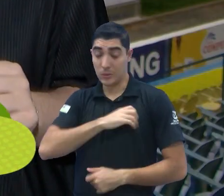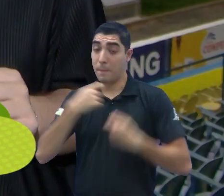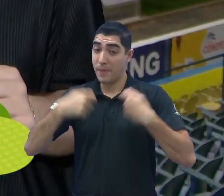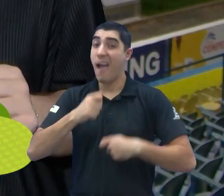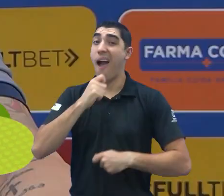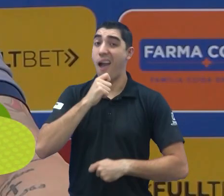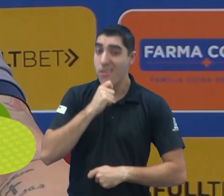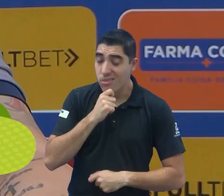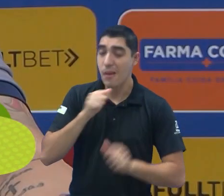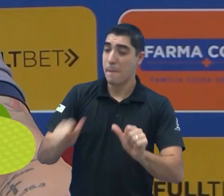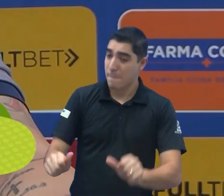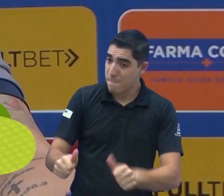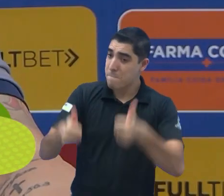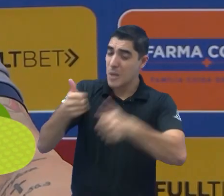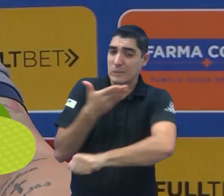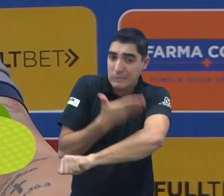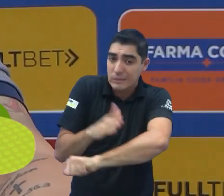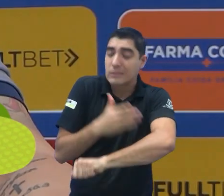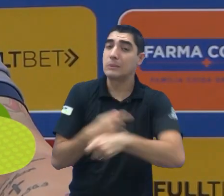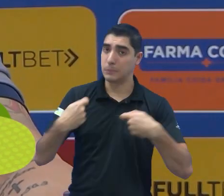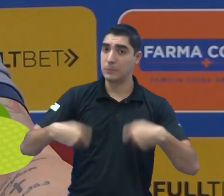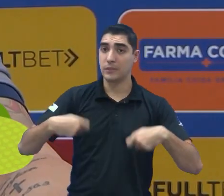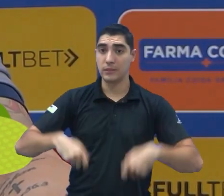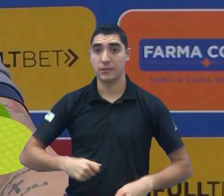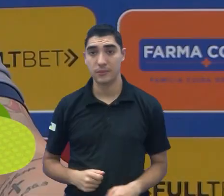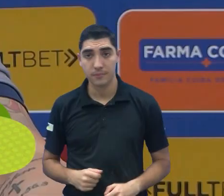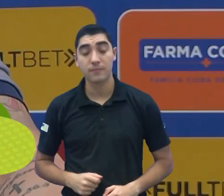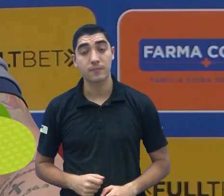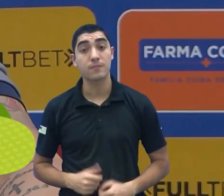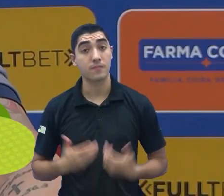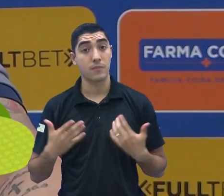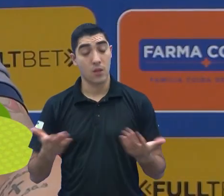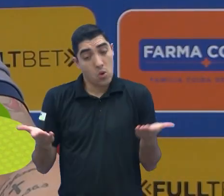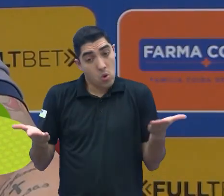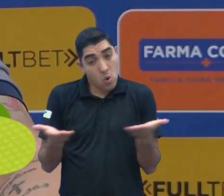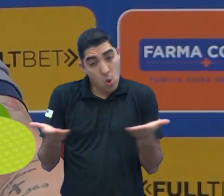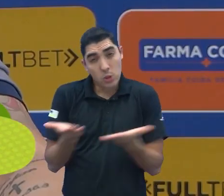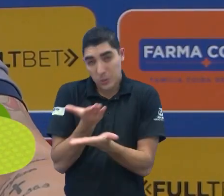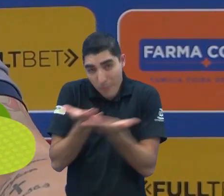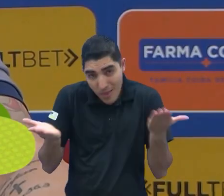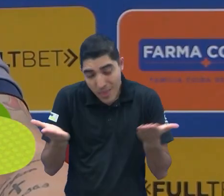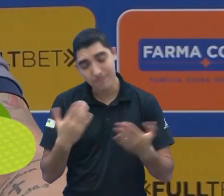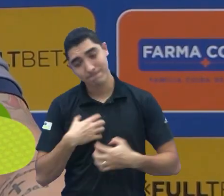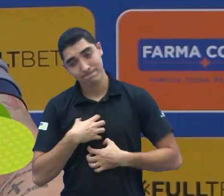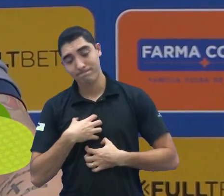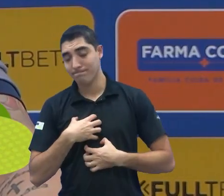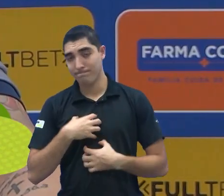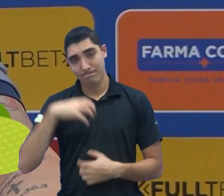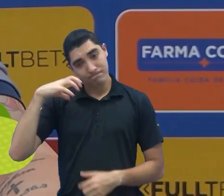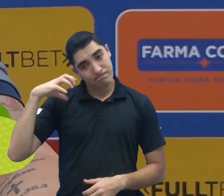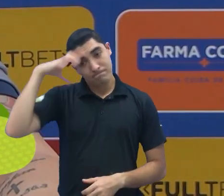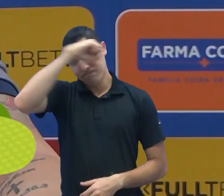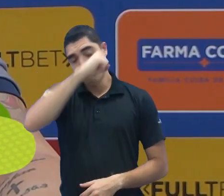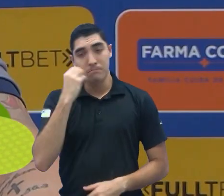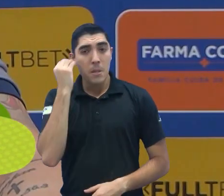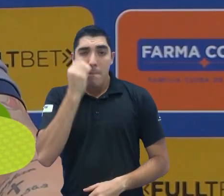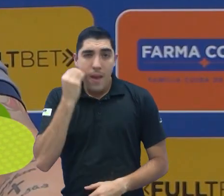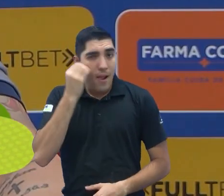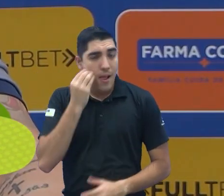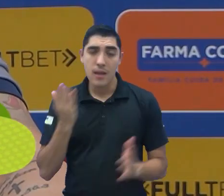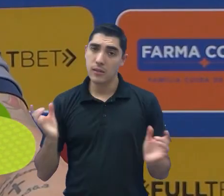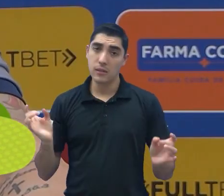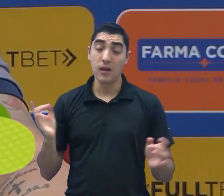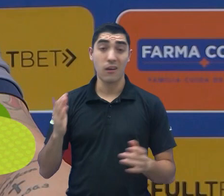Águia do Vale. Sobre direito à derrota, acho que é hoje. Hoje é o dia que a gente tem que sentir. Amanhã a gente tem que começar a pensar já no jogo do Oeste. É muito pouco